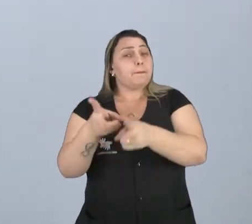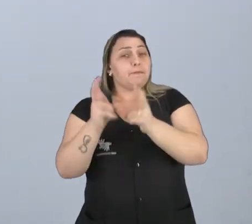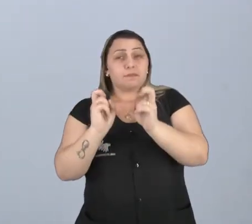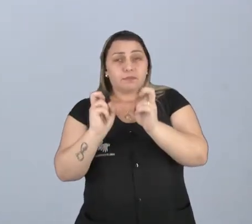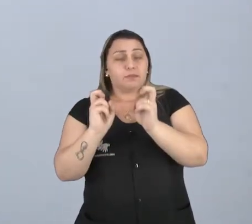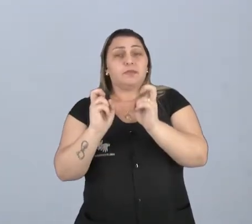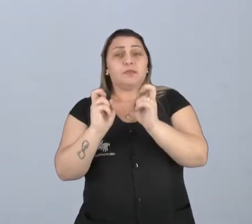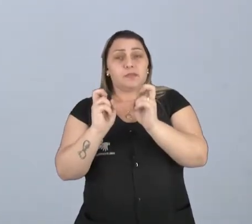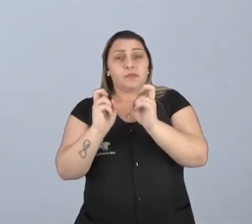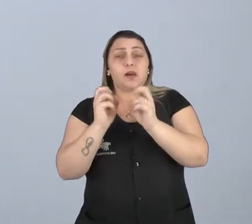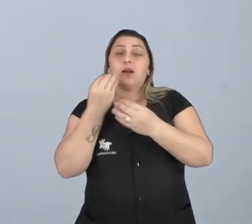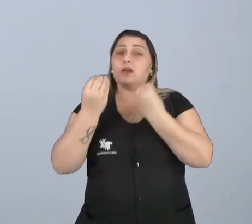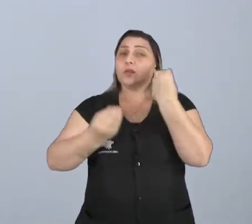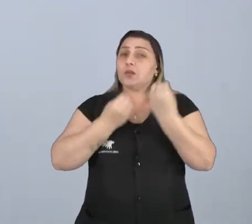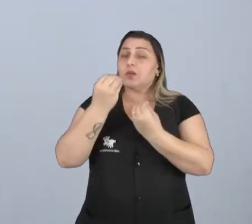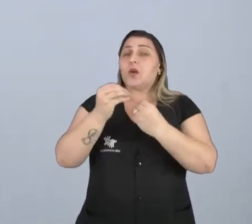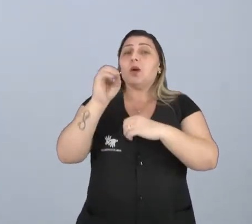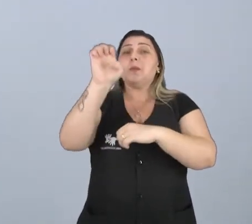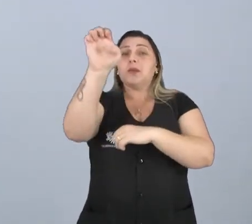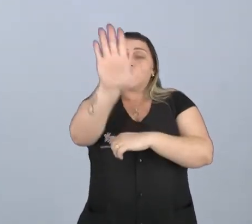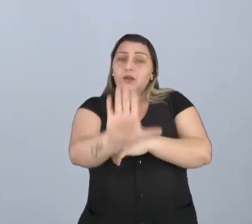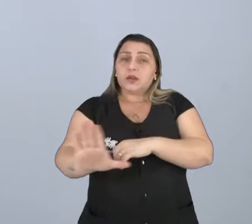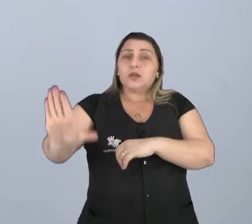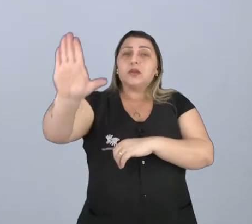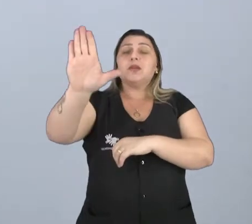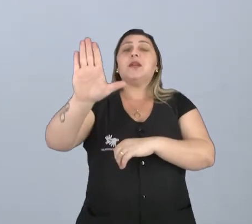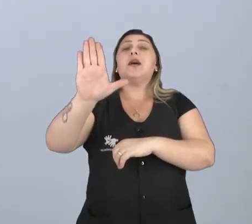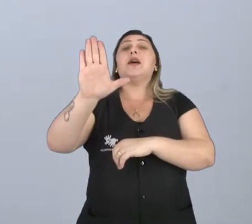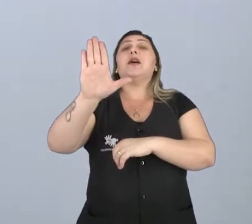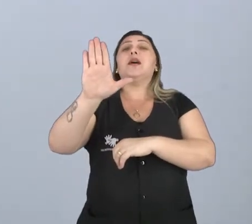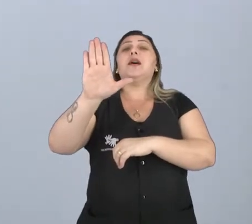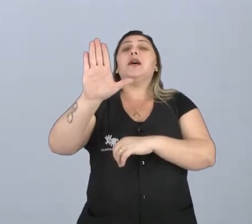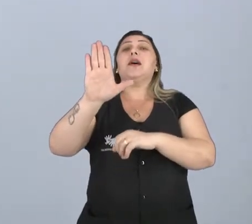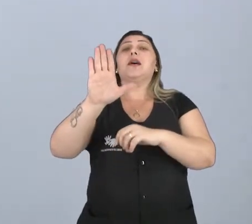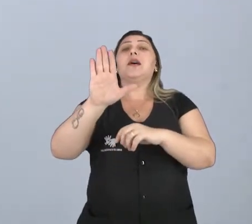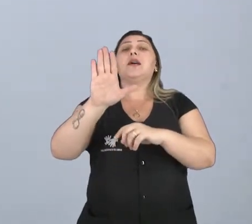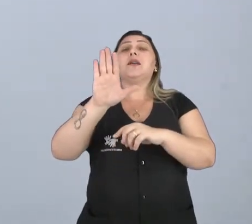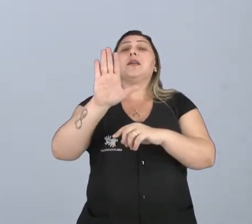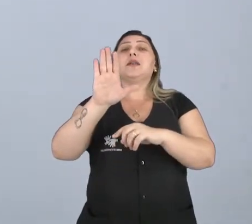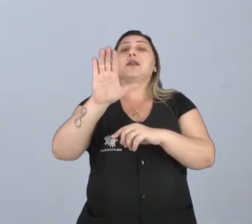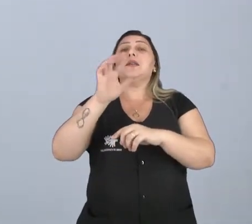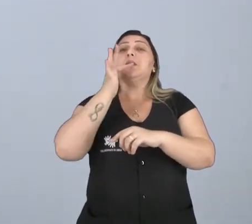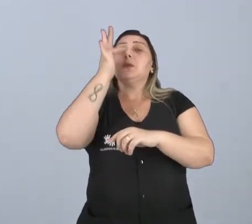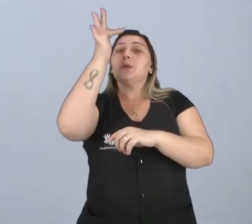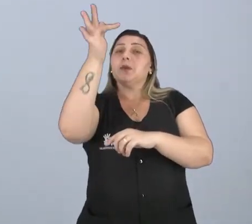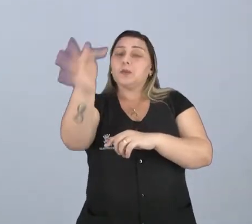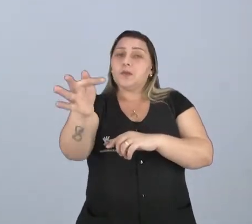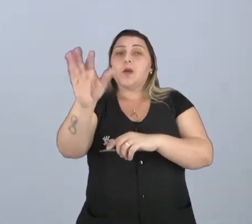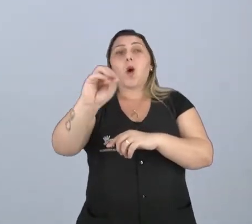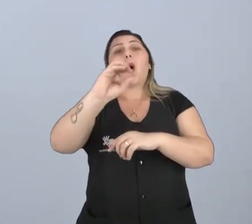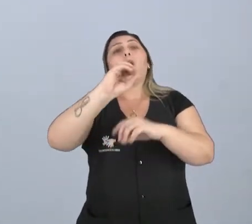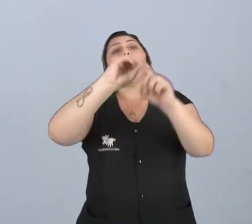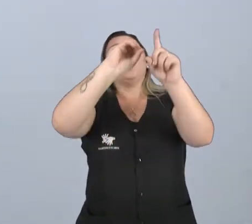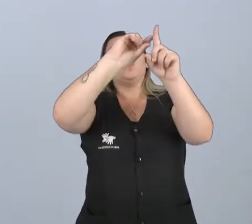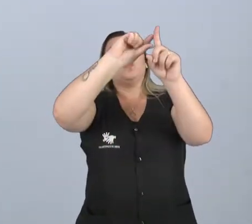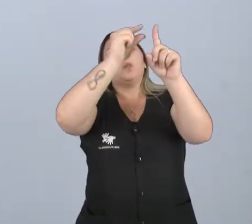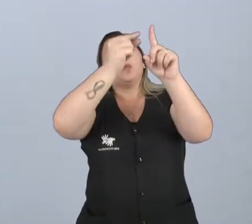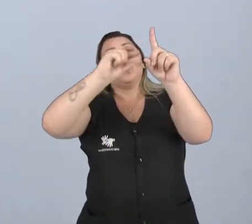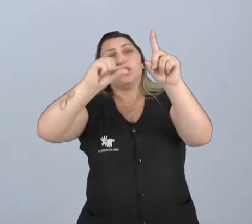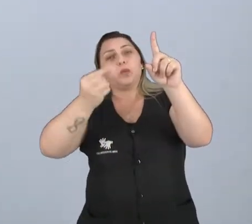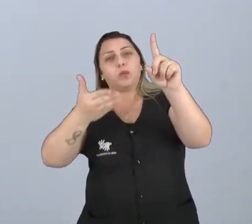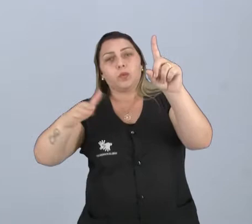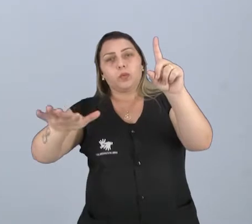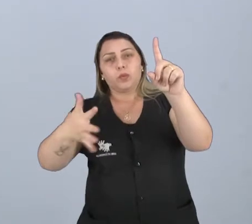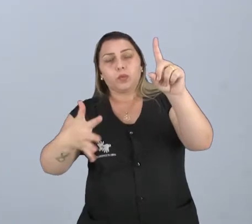né, como na Europa, por exemplo, a primavera ou o outono. Eles acontecem, as estações acontecem, mas não são tão marcantes,